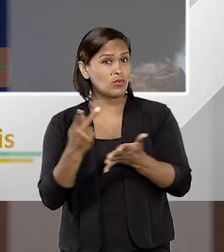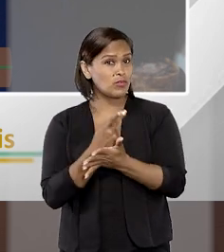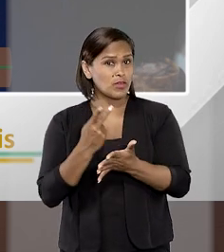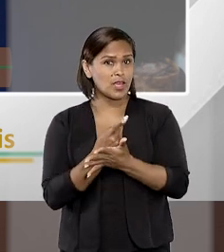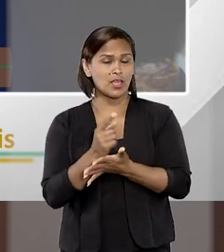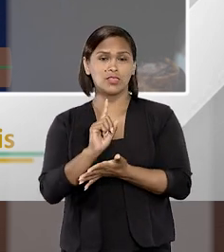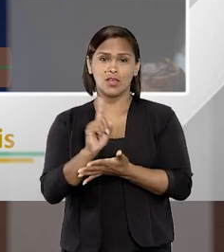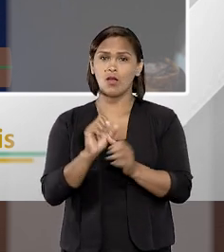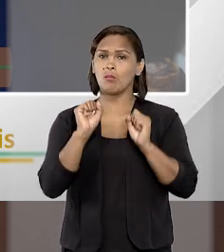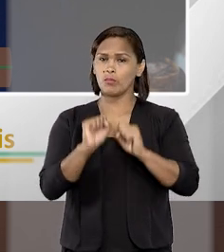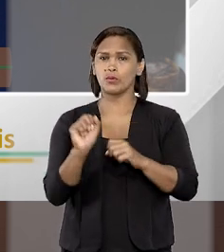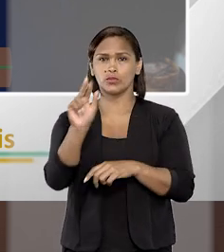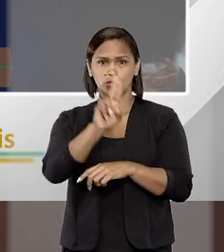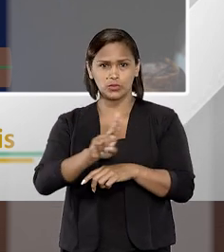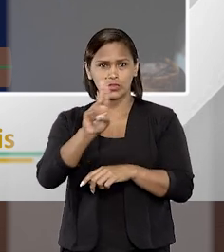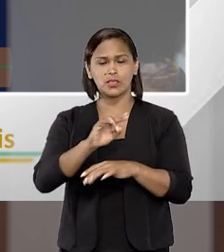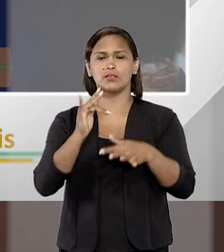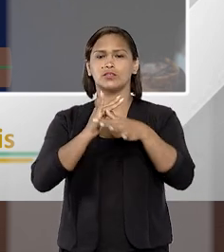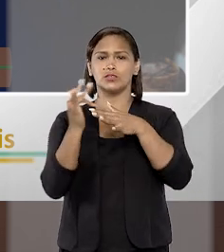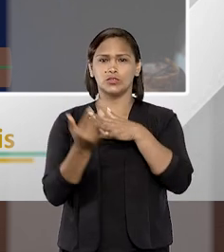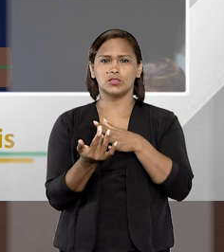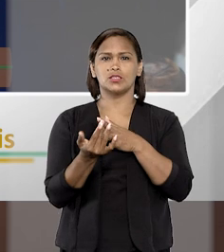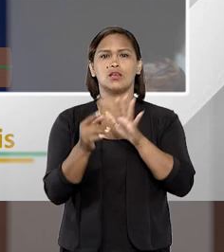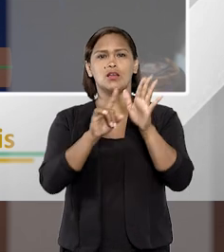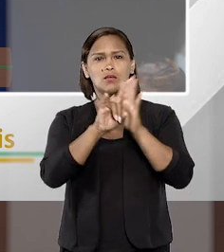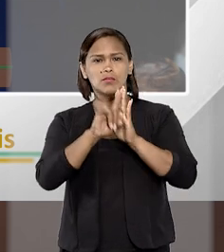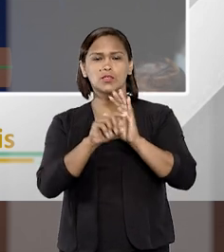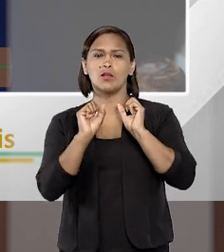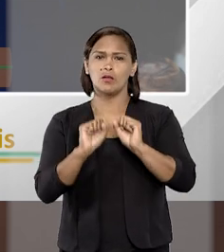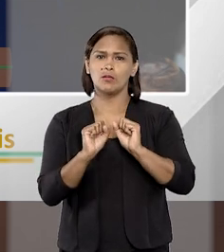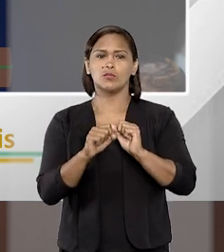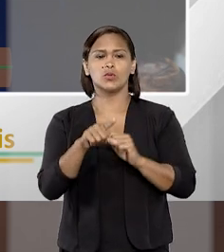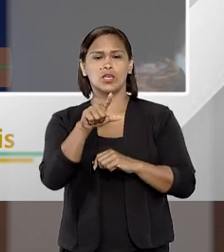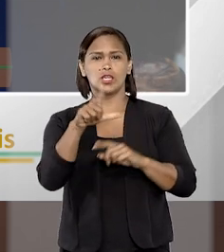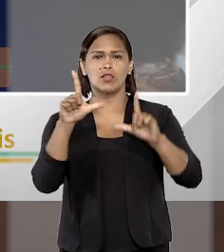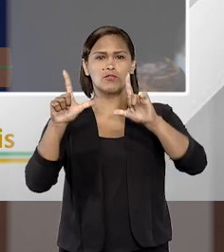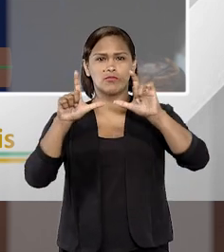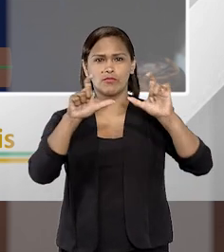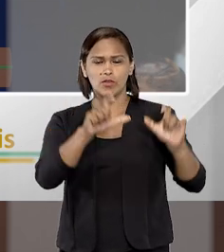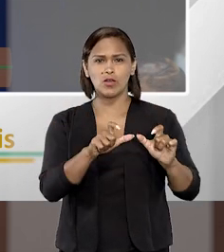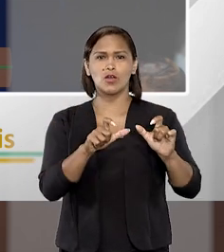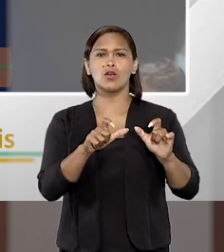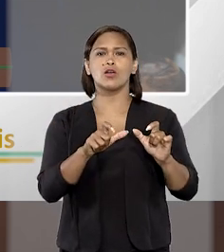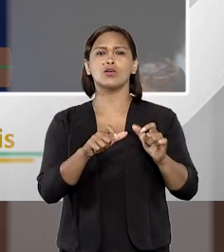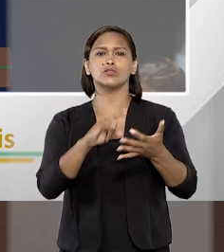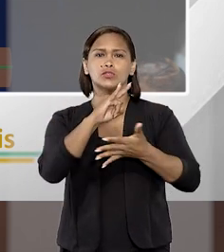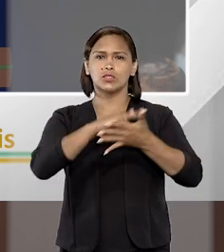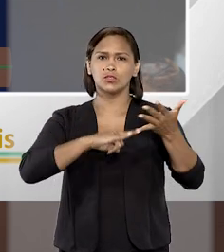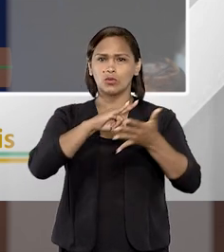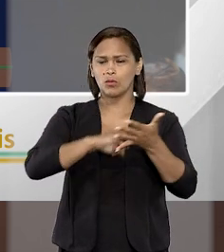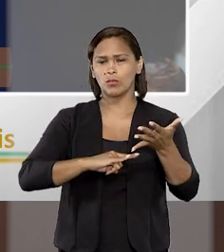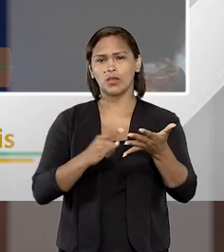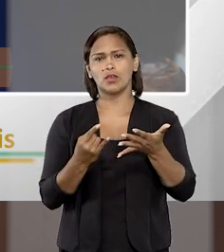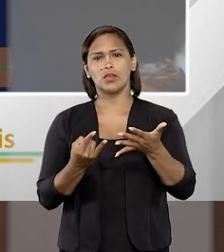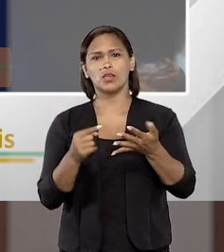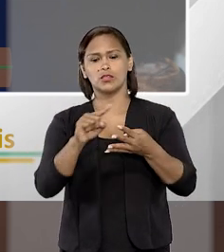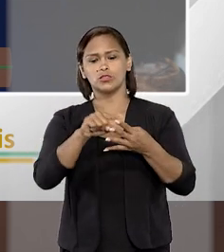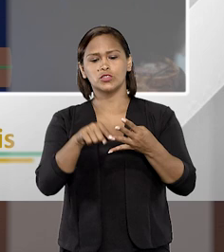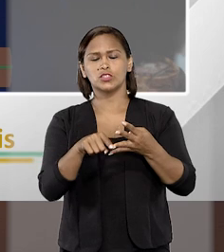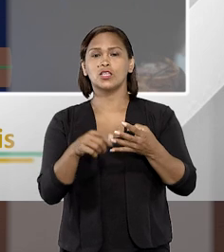errado mas podemos até utilizar as claras redes sociais porque às vezes tem fotografias existem documentos